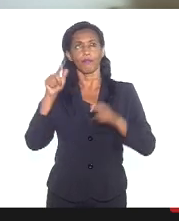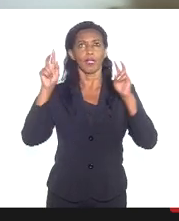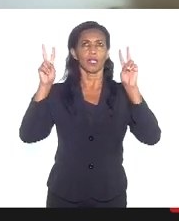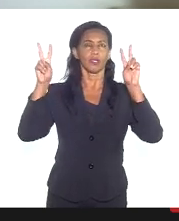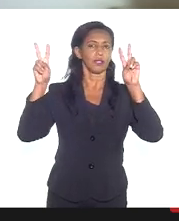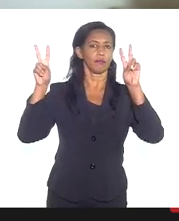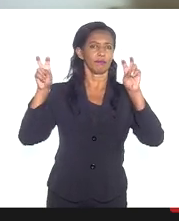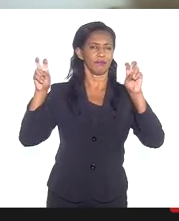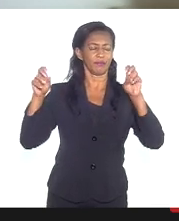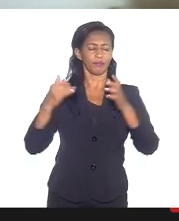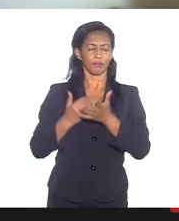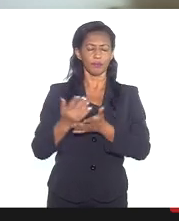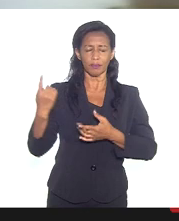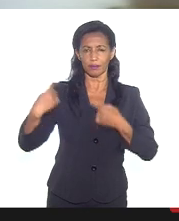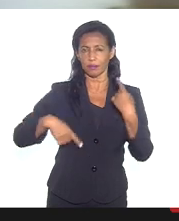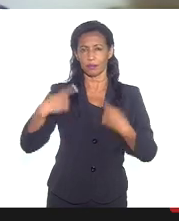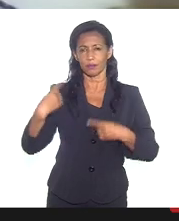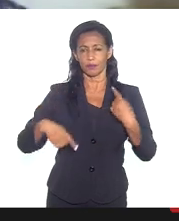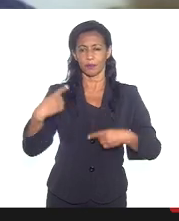ser debatido